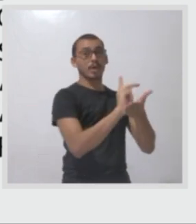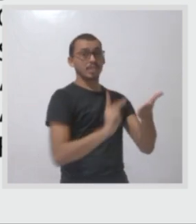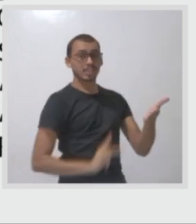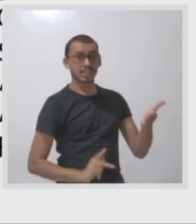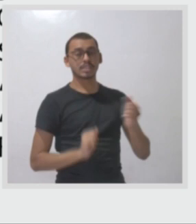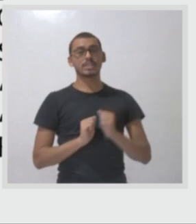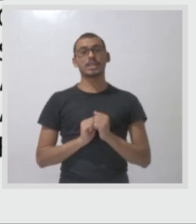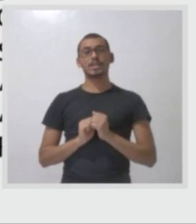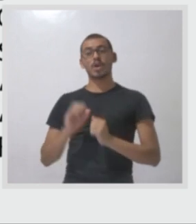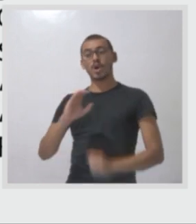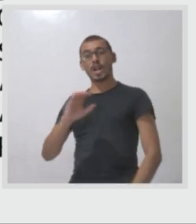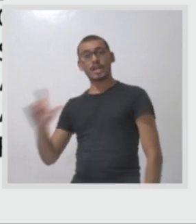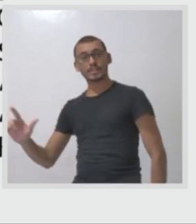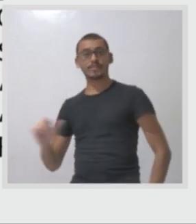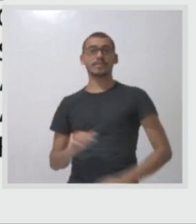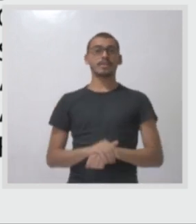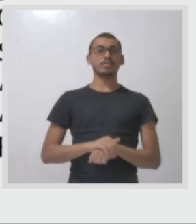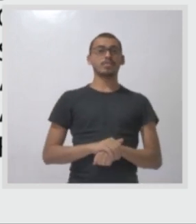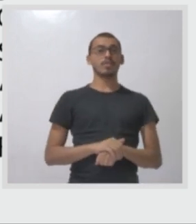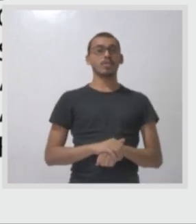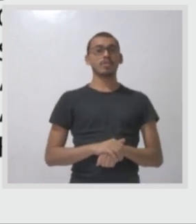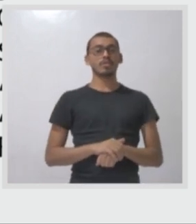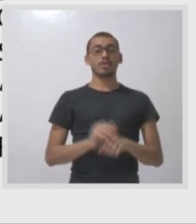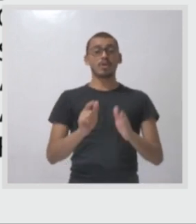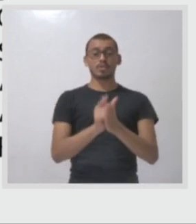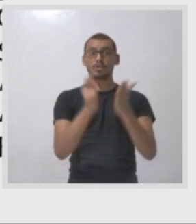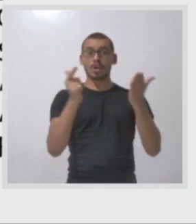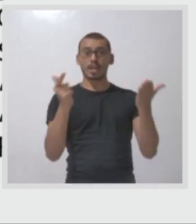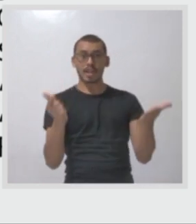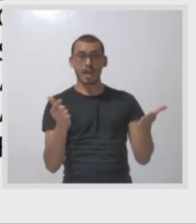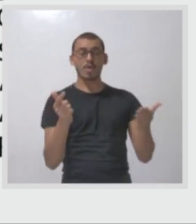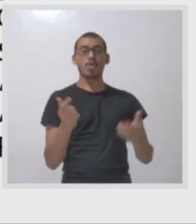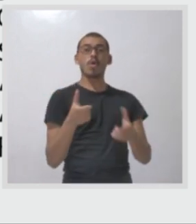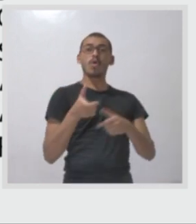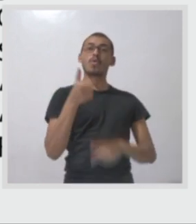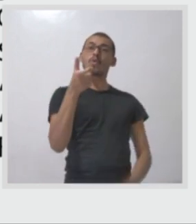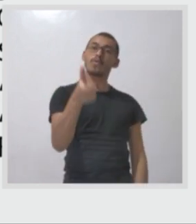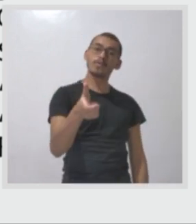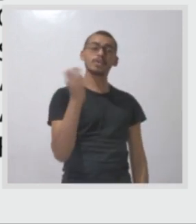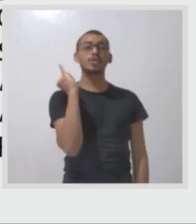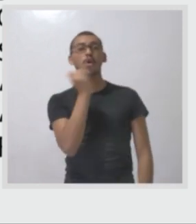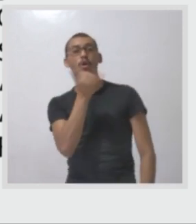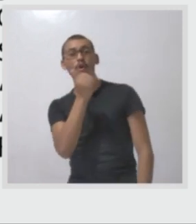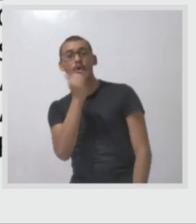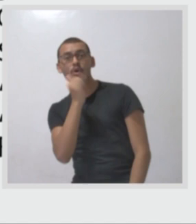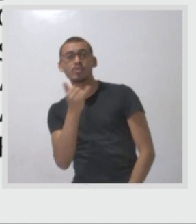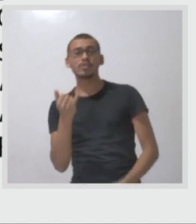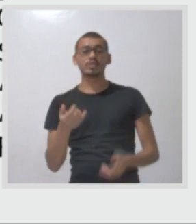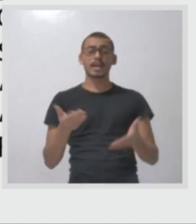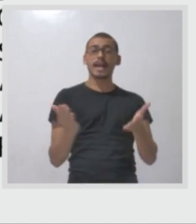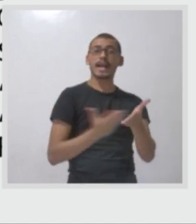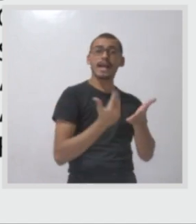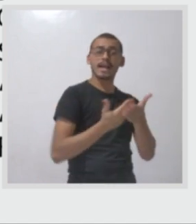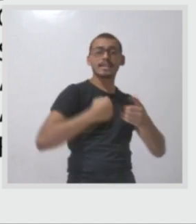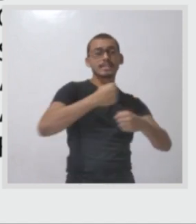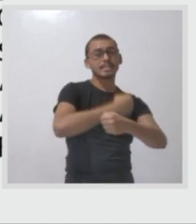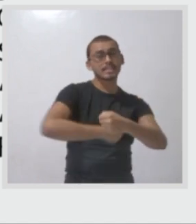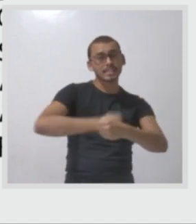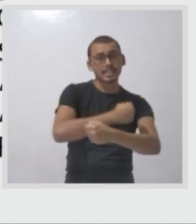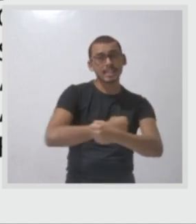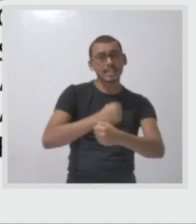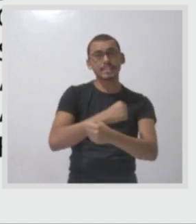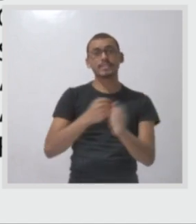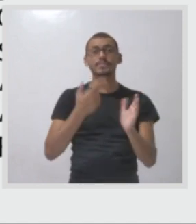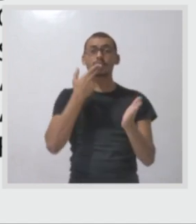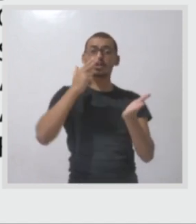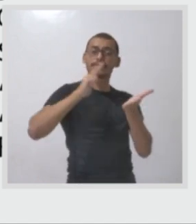o classificado, convite, contos, receitas, piadas, fábulas, não é? Bilhetes,